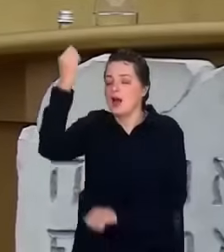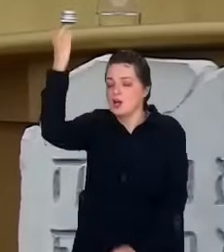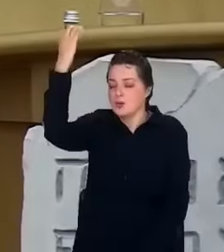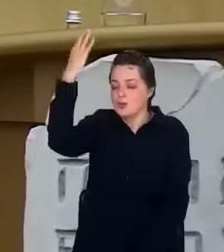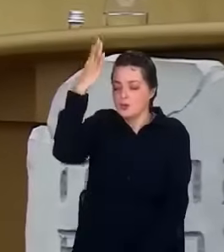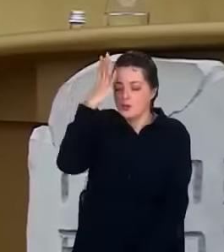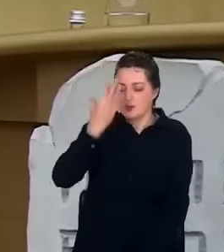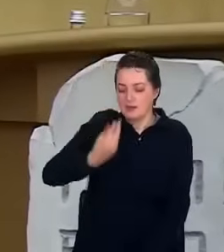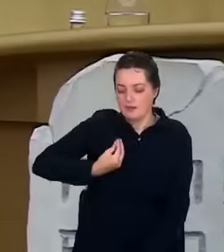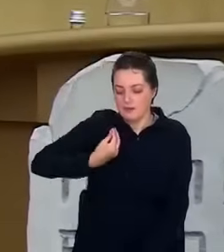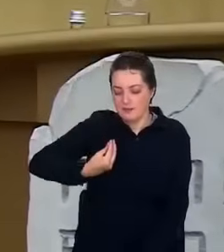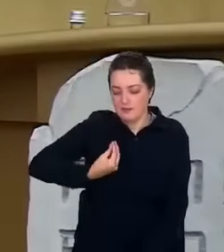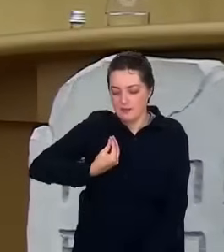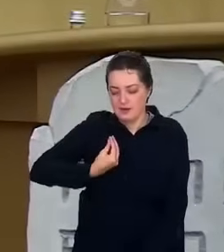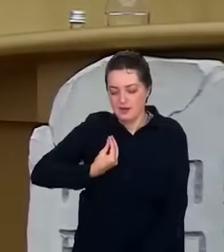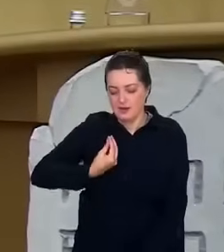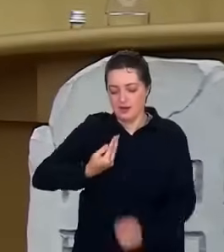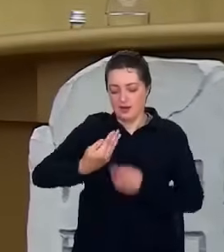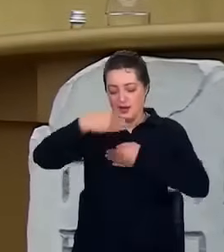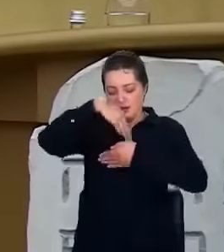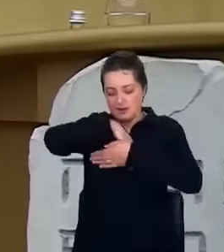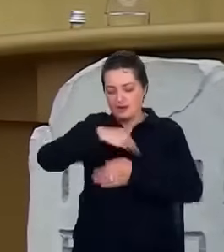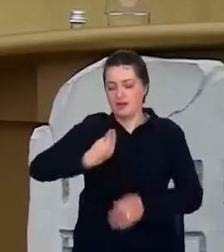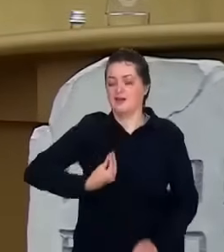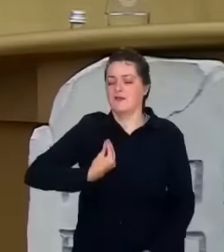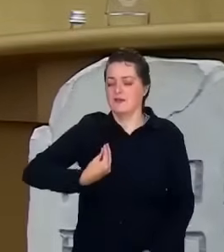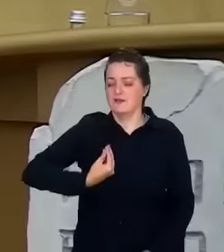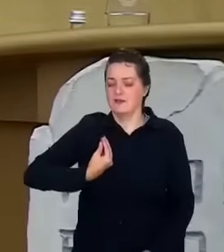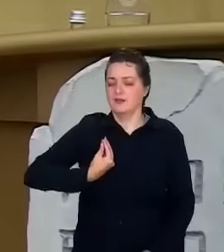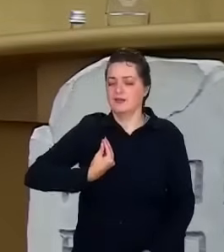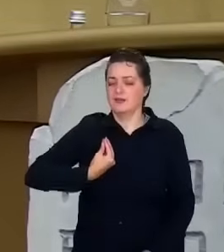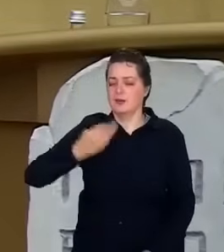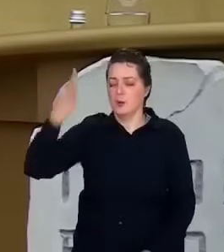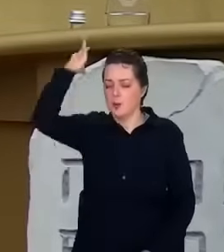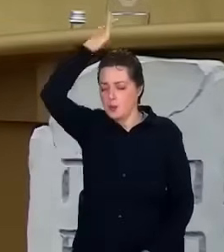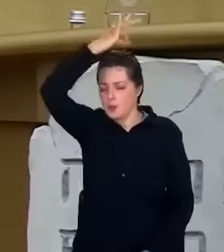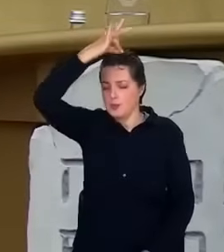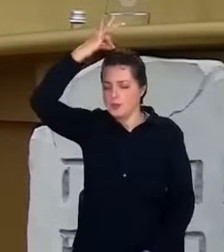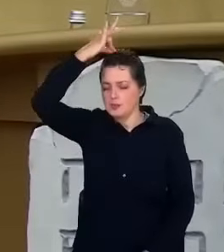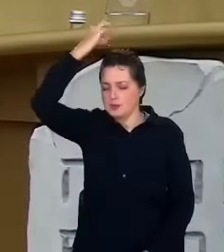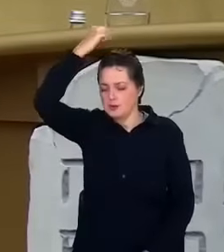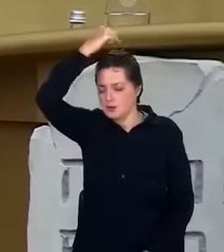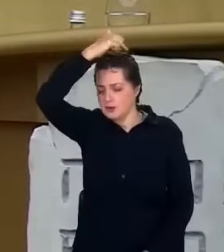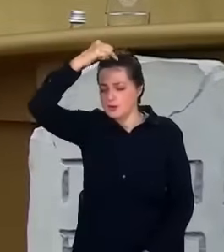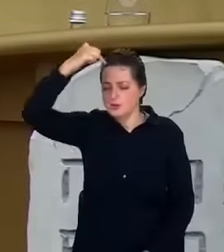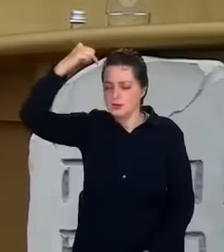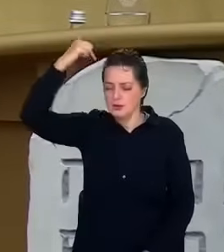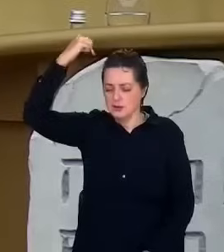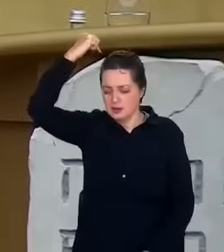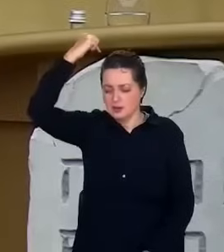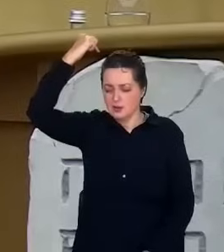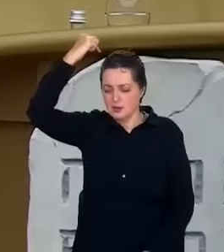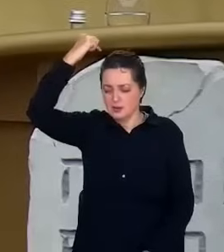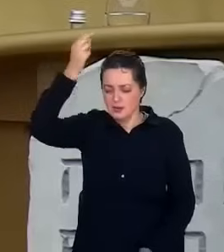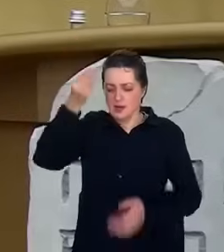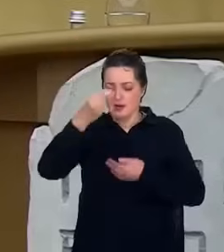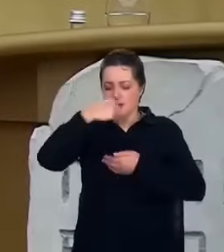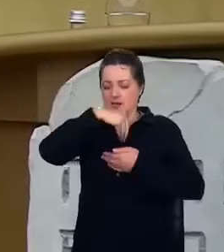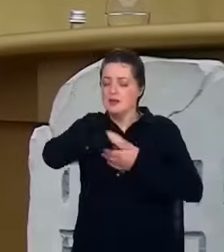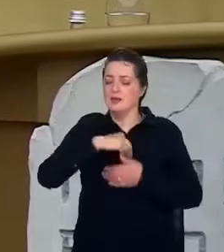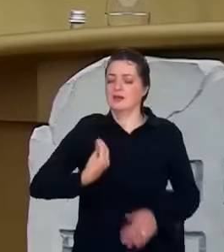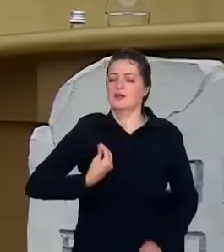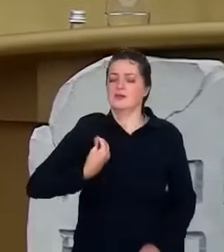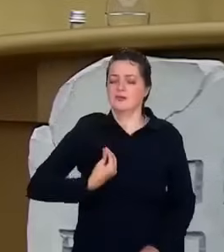penetrar agora, a luz do Espírito da Luz, que é o Espírito